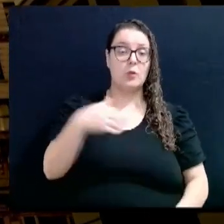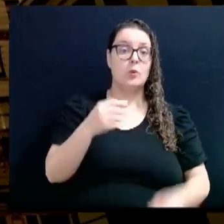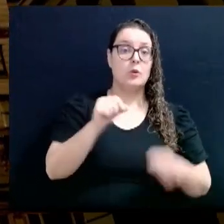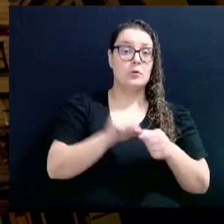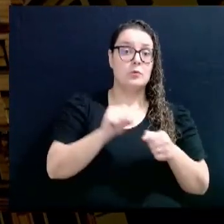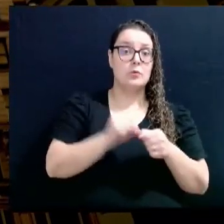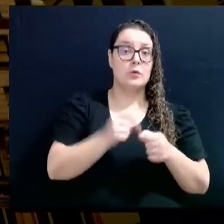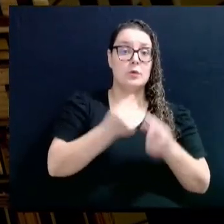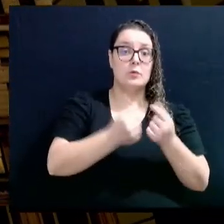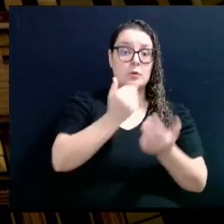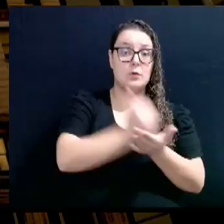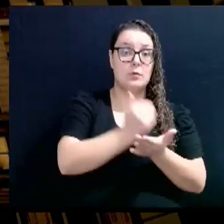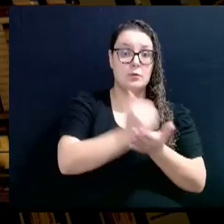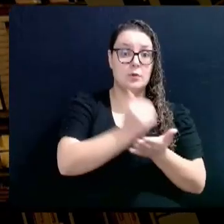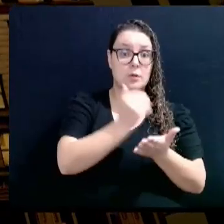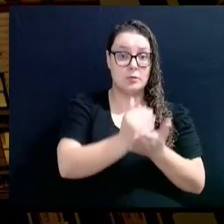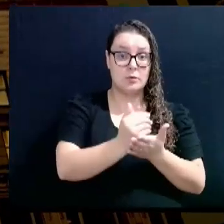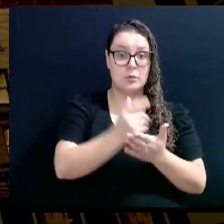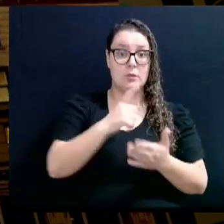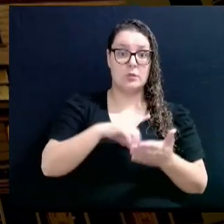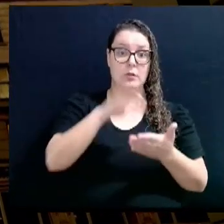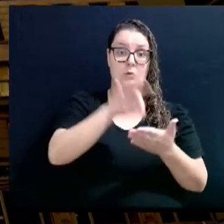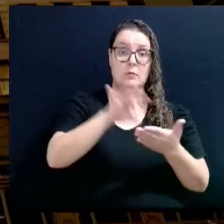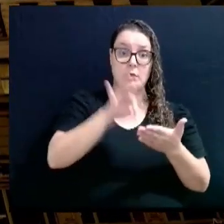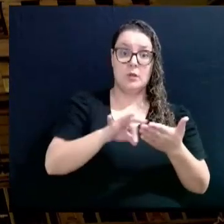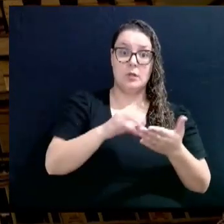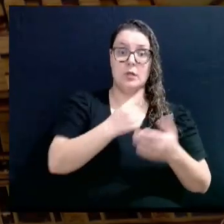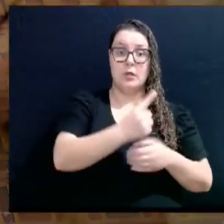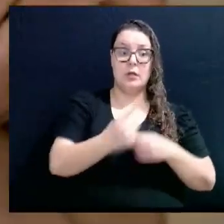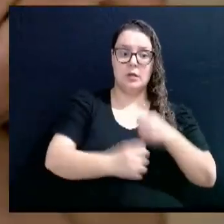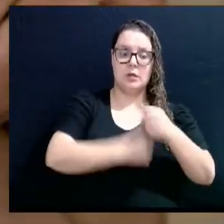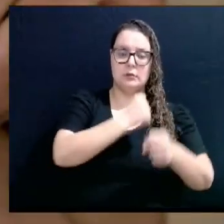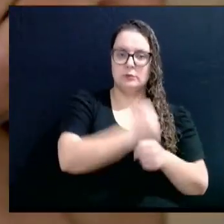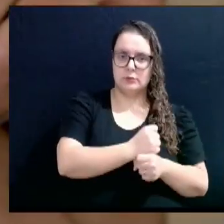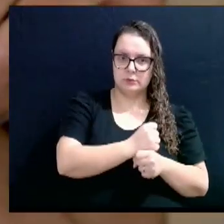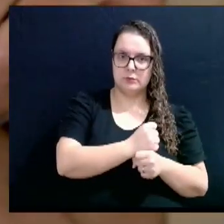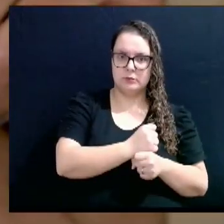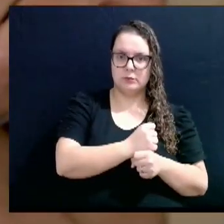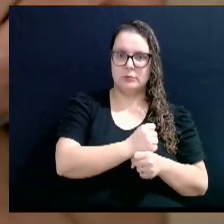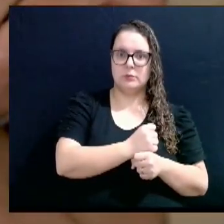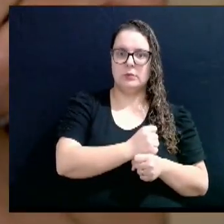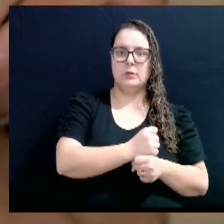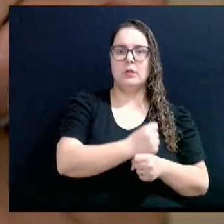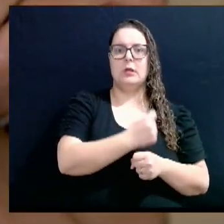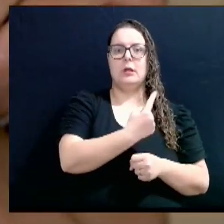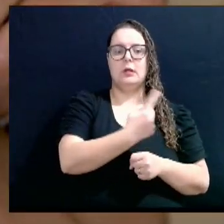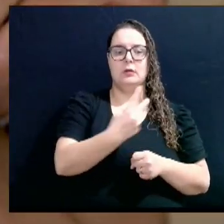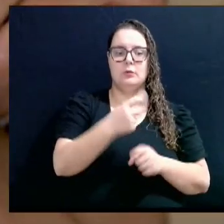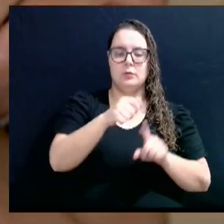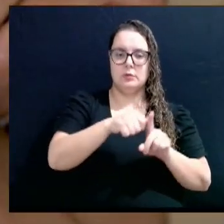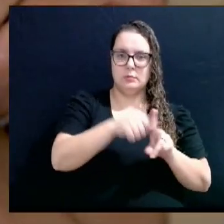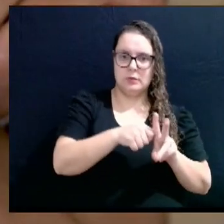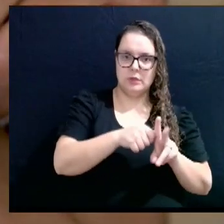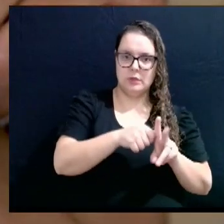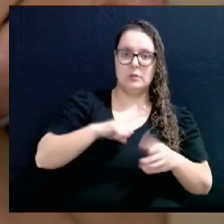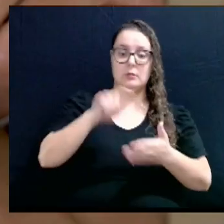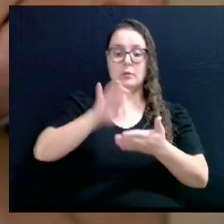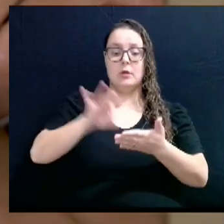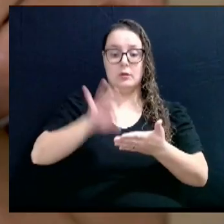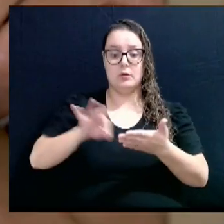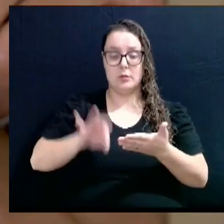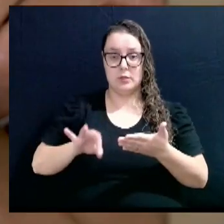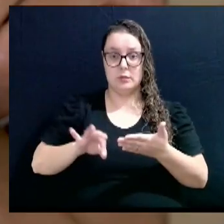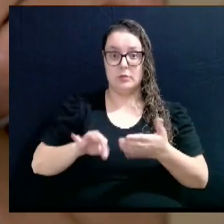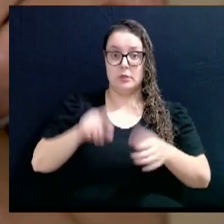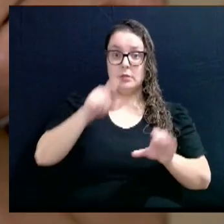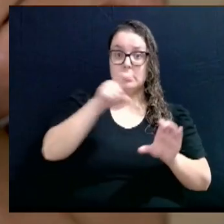financiamento, ele tem uma correção anual. Então, a cada 12 meses você tem uma correção. E dependendo do